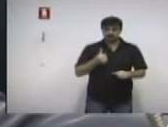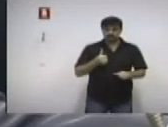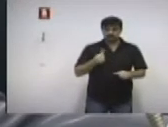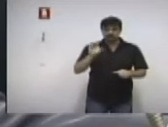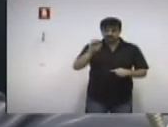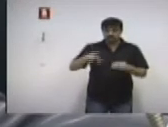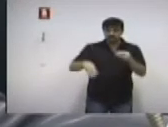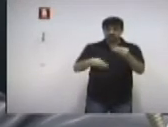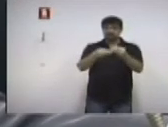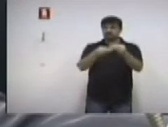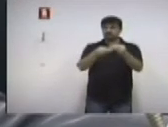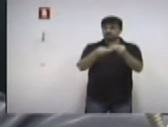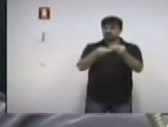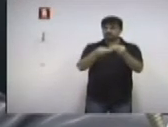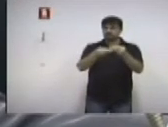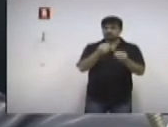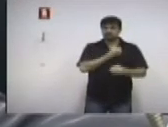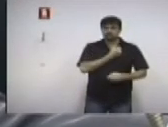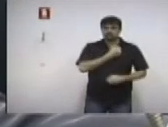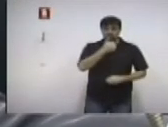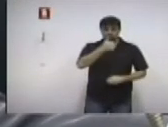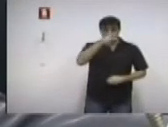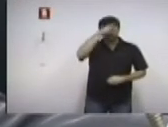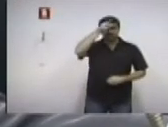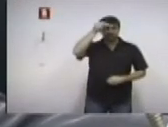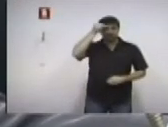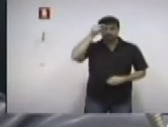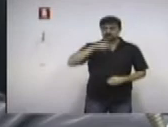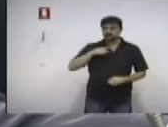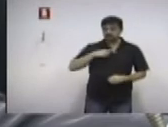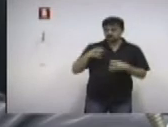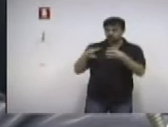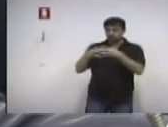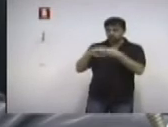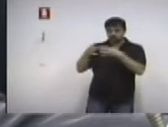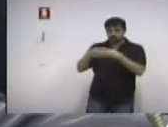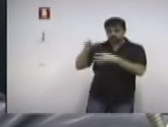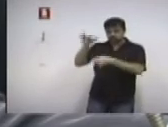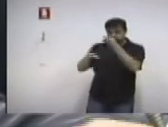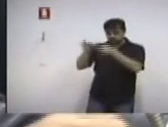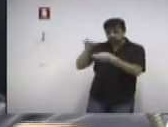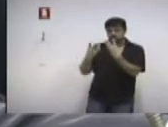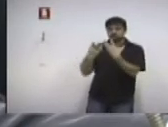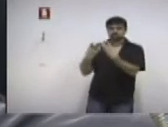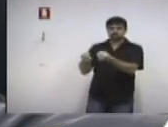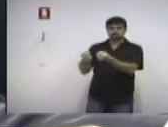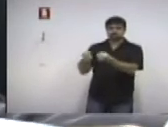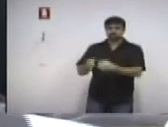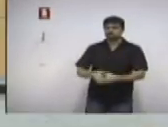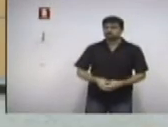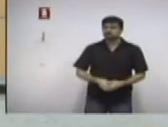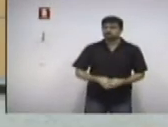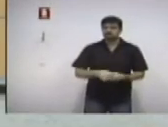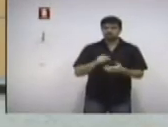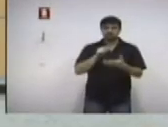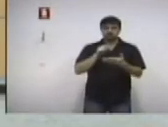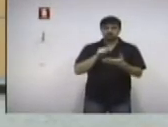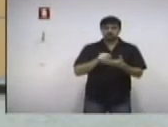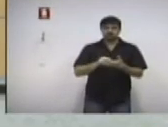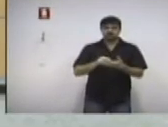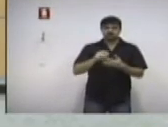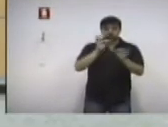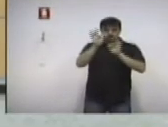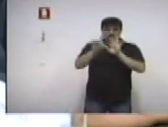aditiva a número 1 do executivo parecer 147 da Comissão de Justiça favorável ao projeto